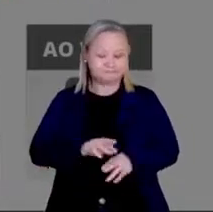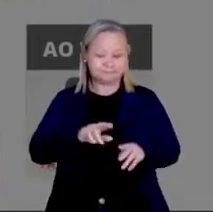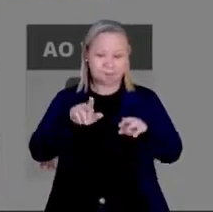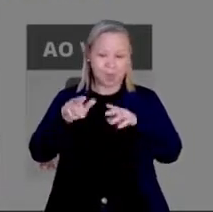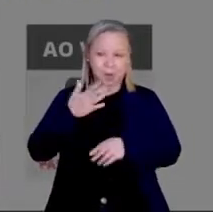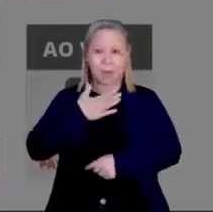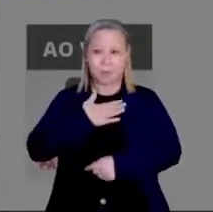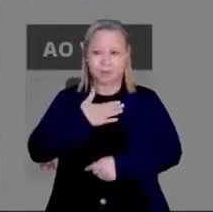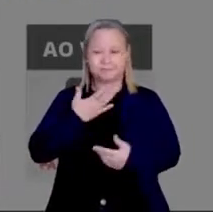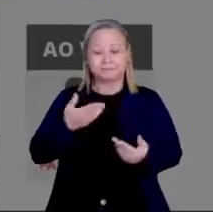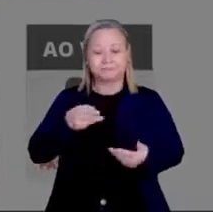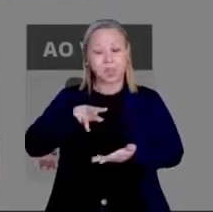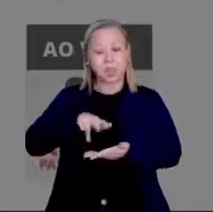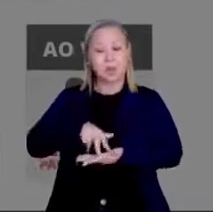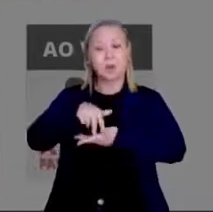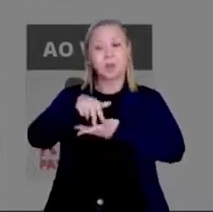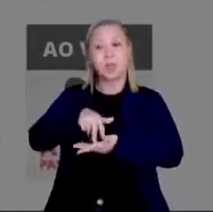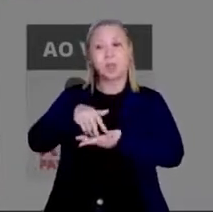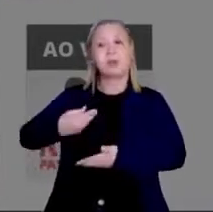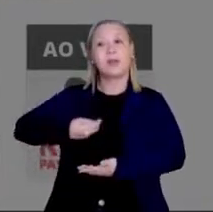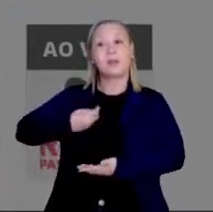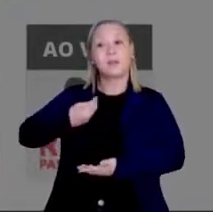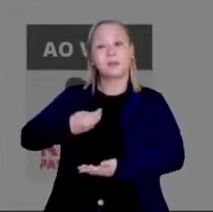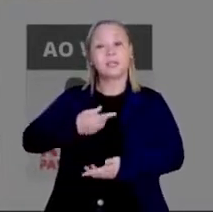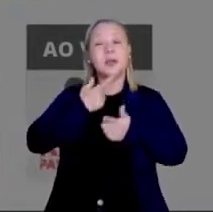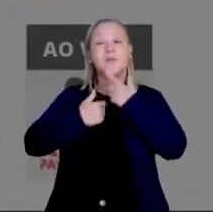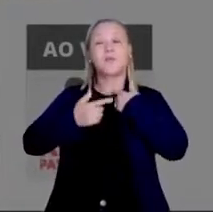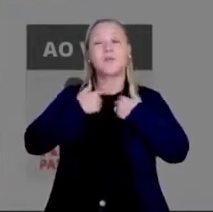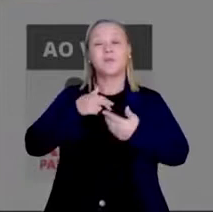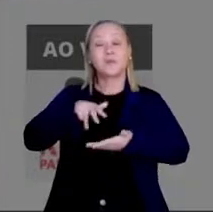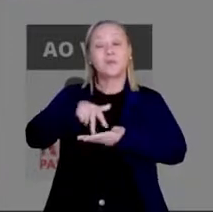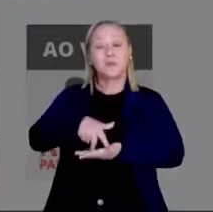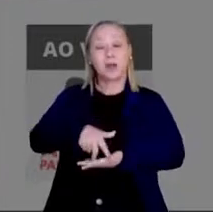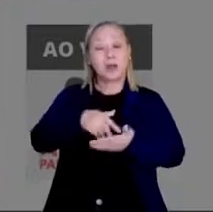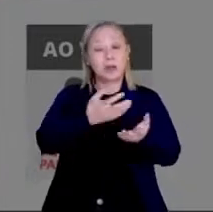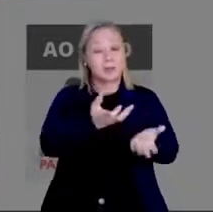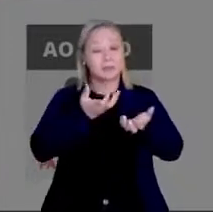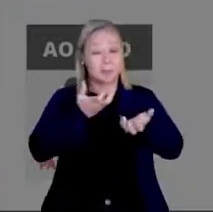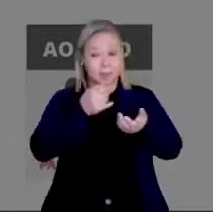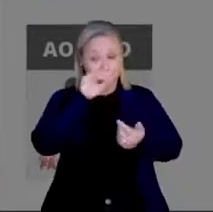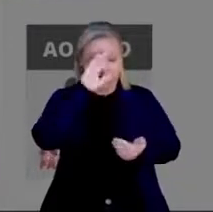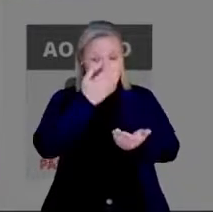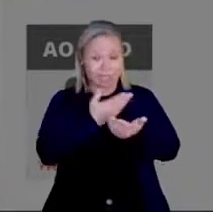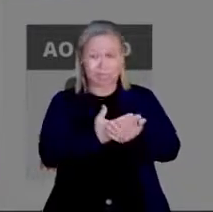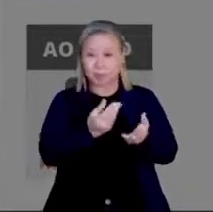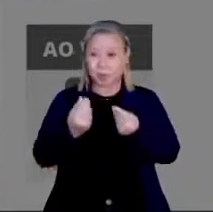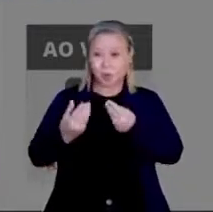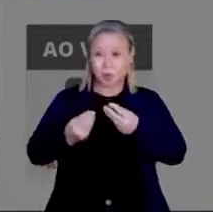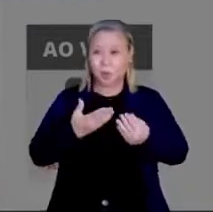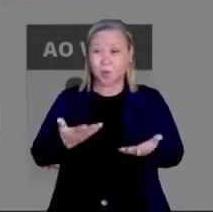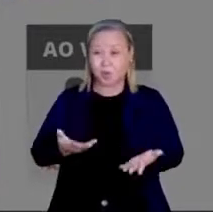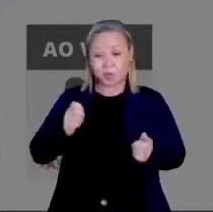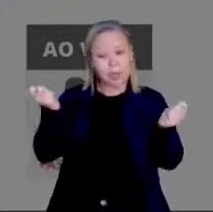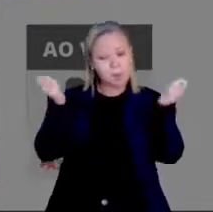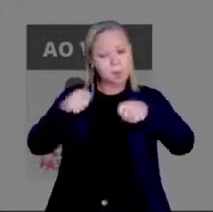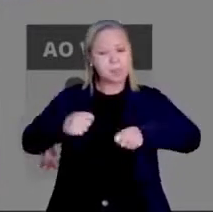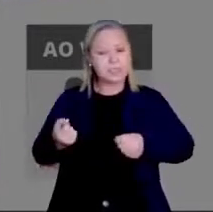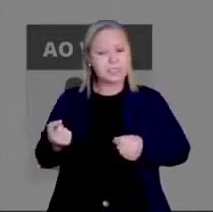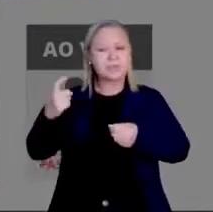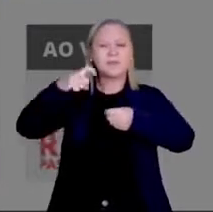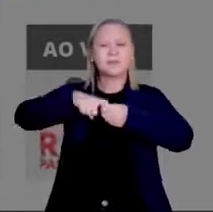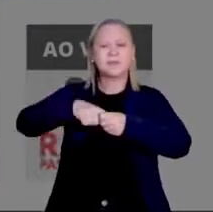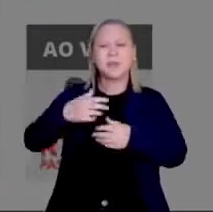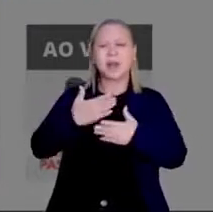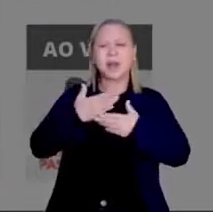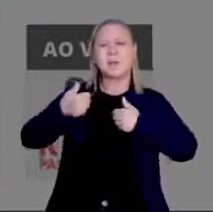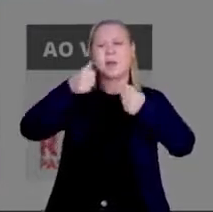assada. A gente vai poder comer um queijinho da Serra da Canastra. Tudo isso se o Juarez mandar para a gente aqui, como ele prometeu.